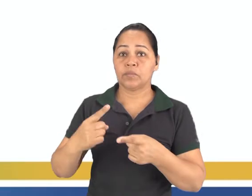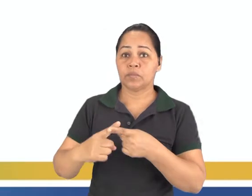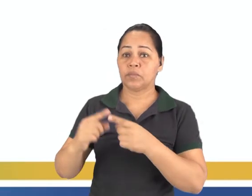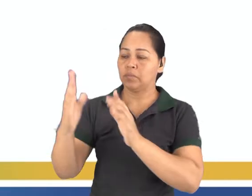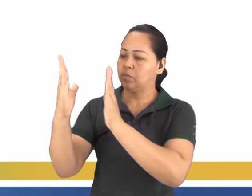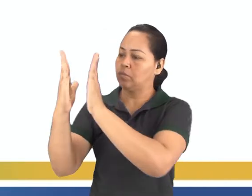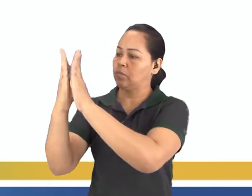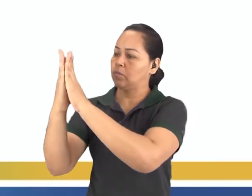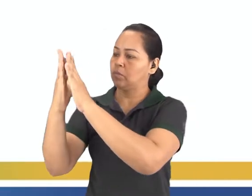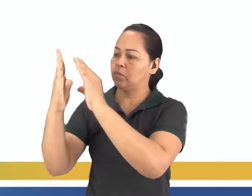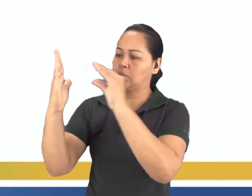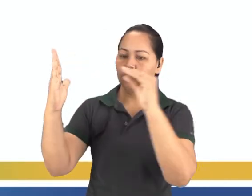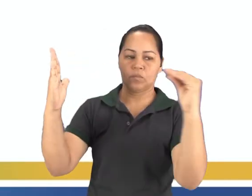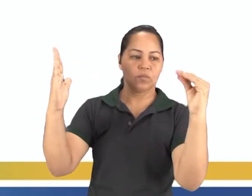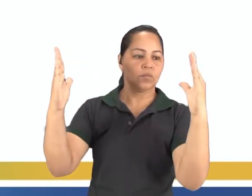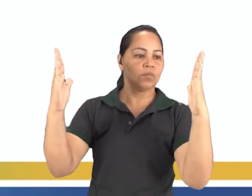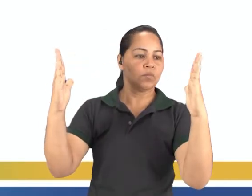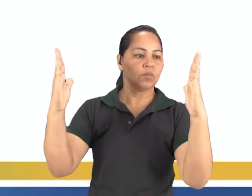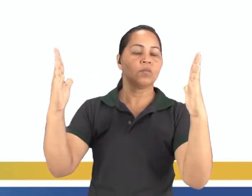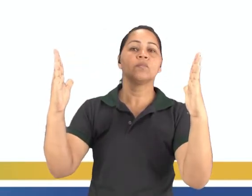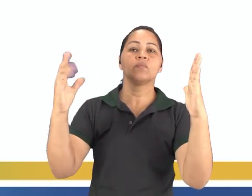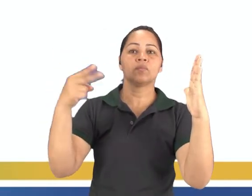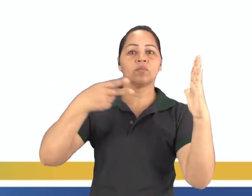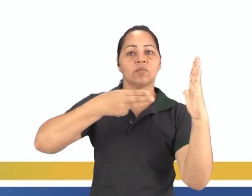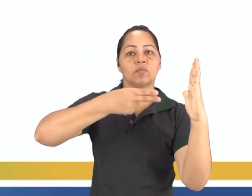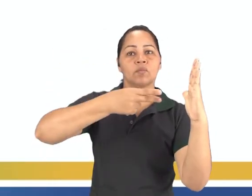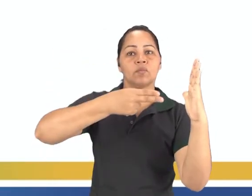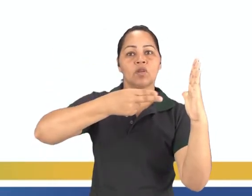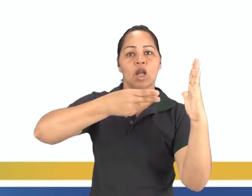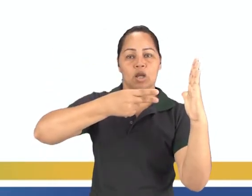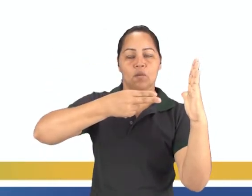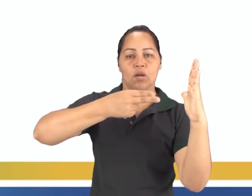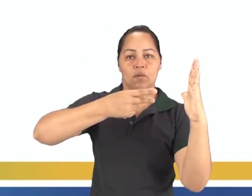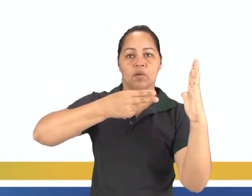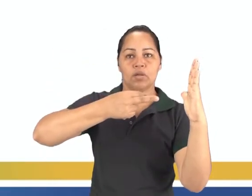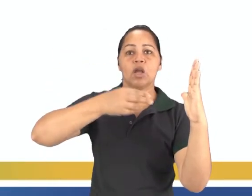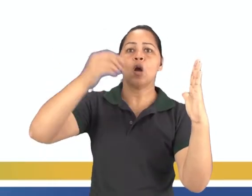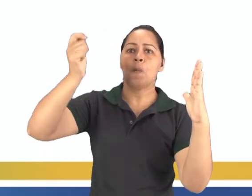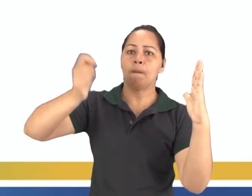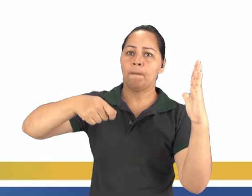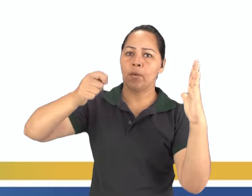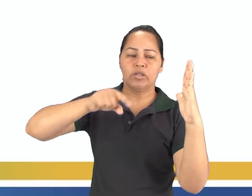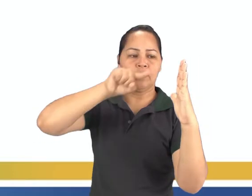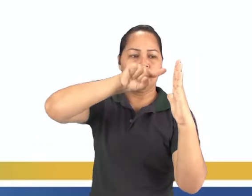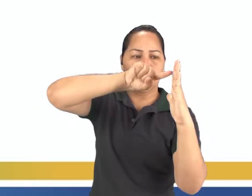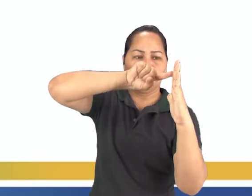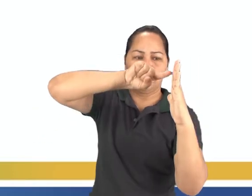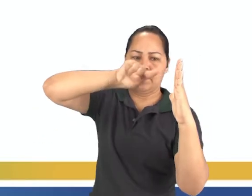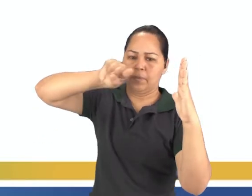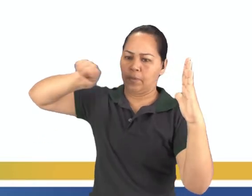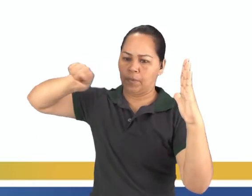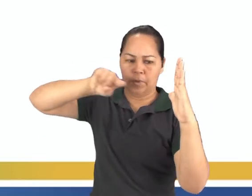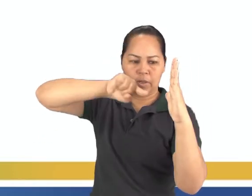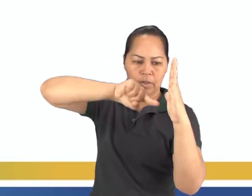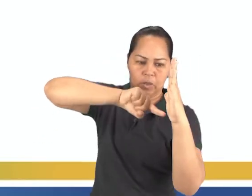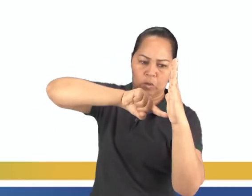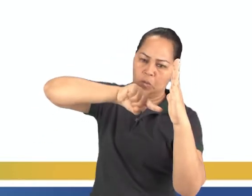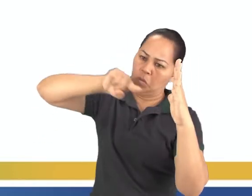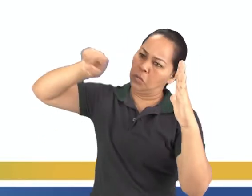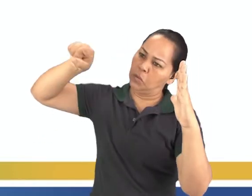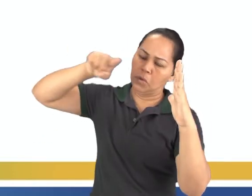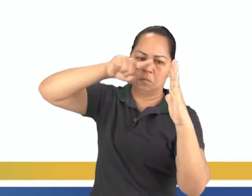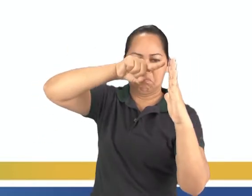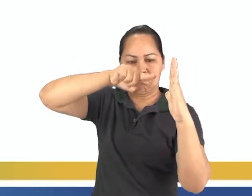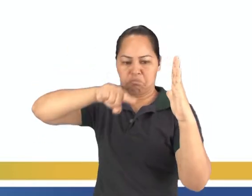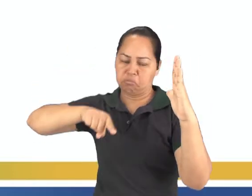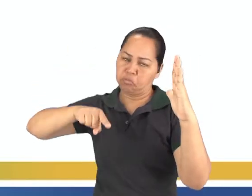um eixo de simetria. Podem haver mais eixos de simetria dentro de uma figura? Podem, mas ela precisa admitir